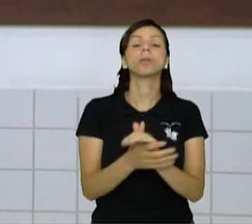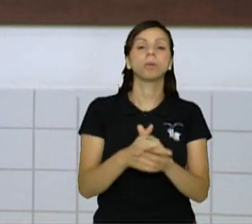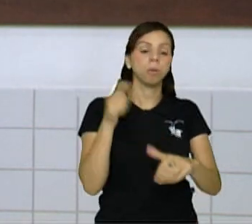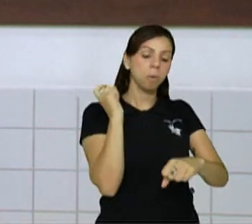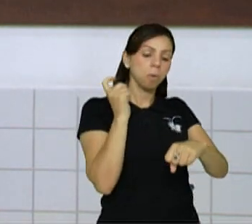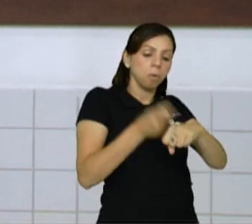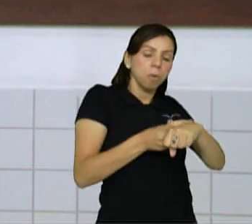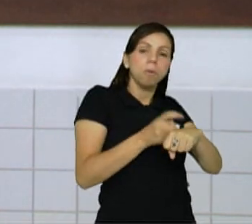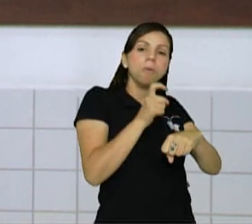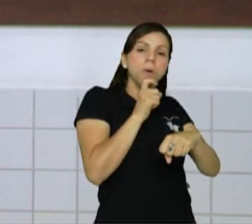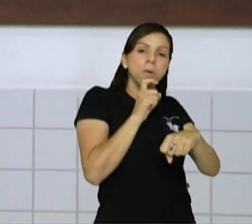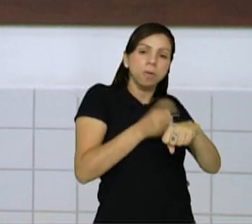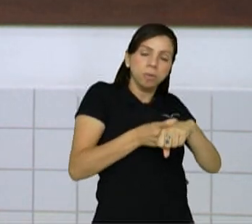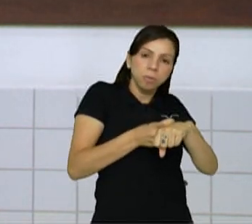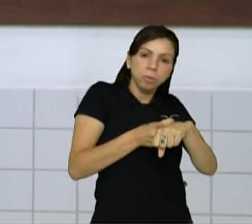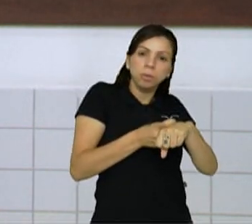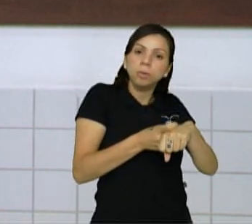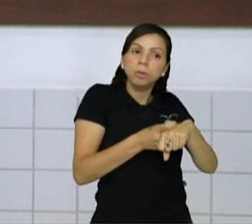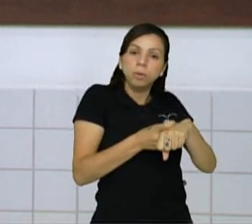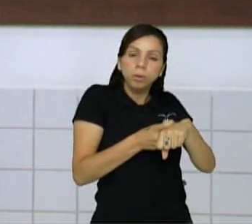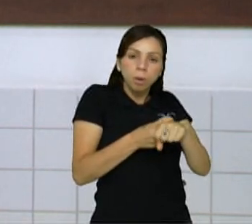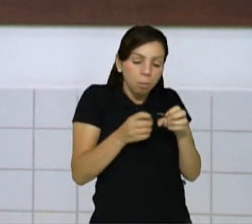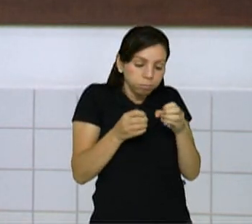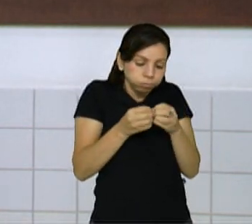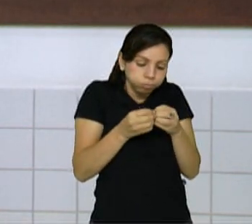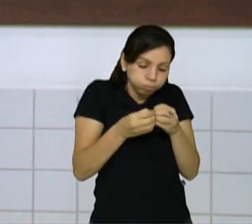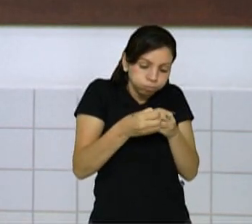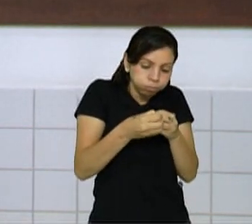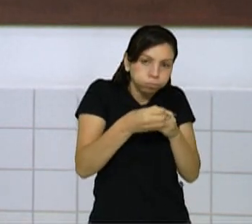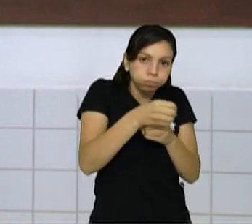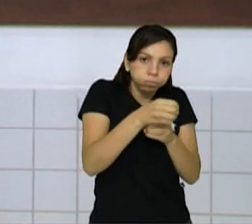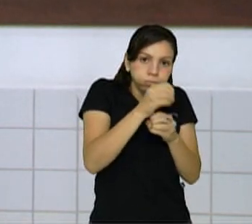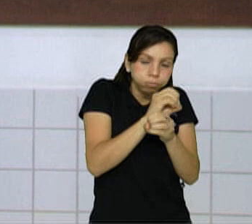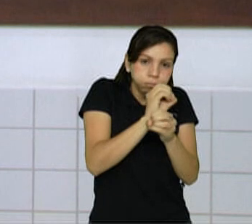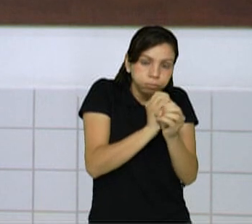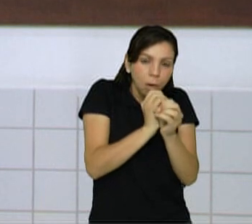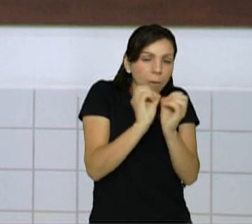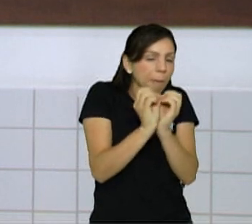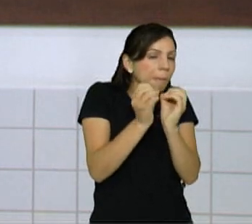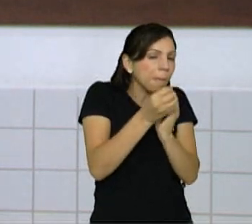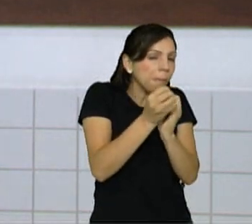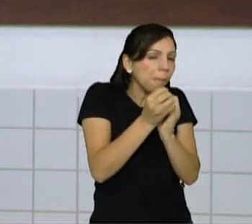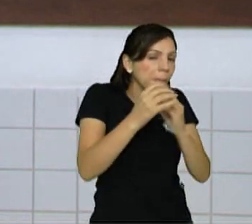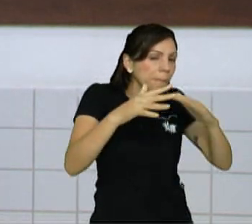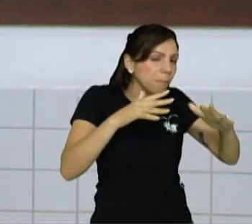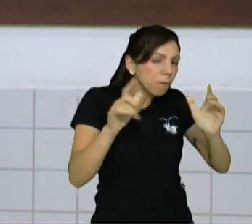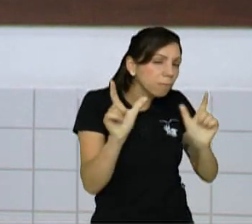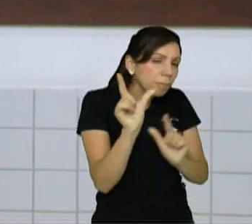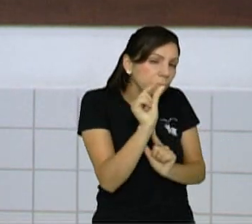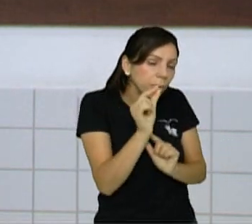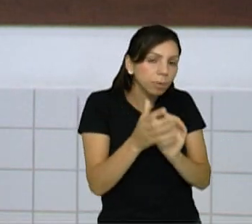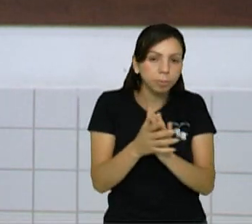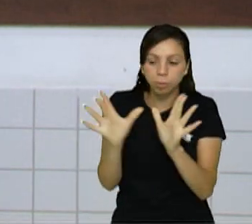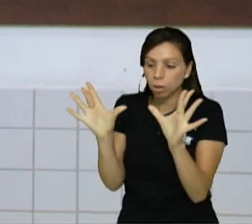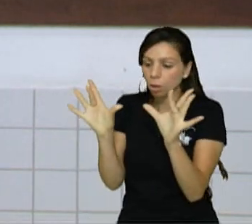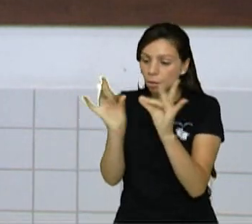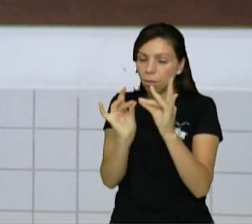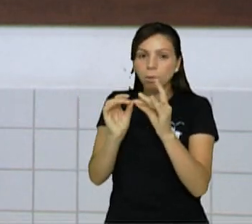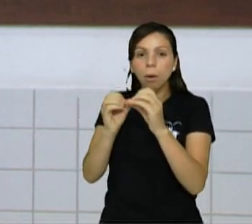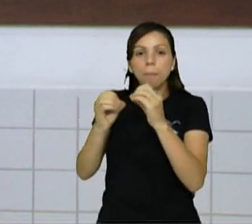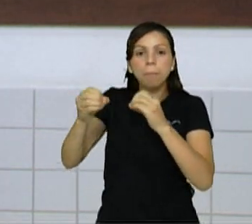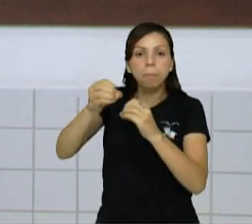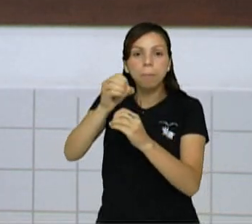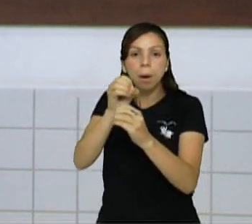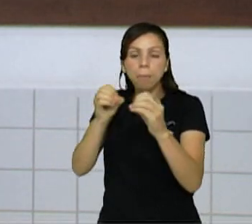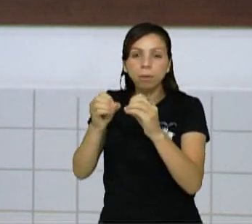a água no estado sólido, em gelo, as moléculas estão vibrando com baixa intensidade. Já no estado líquido, elas vibram